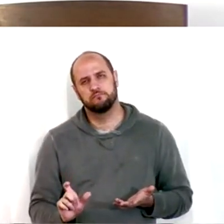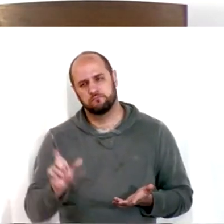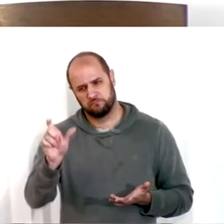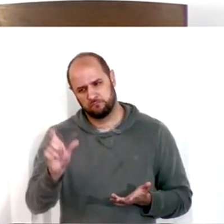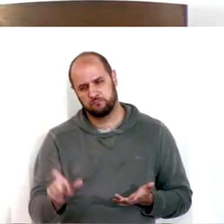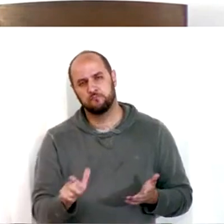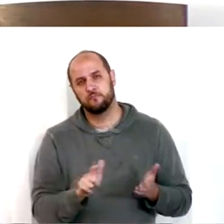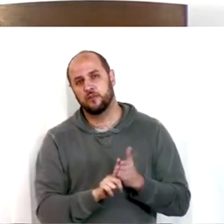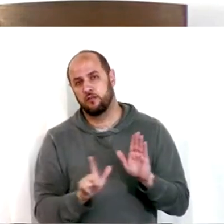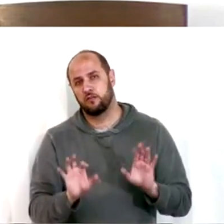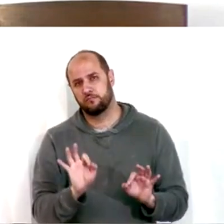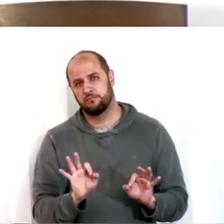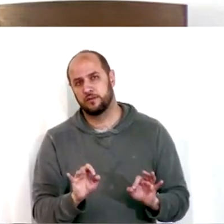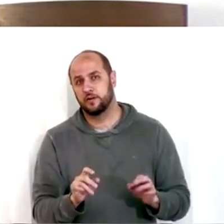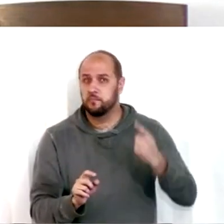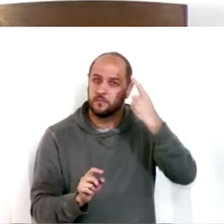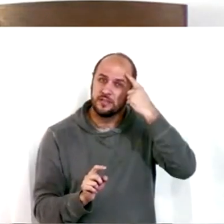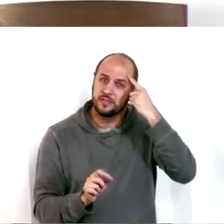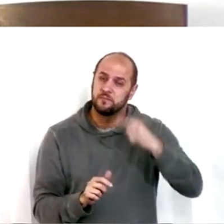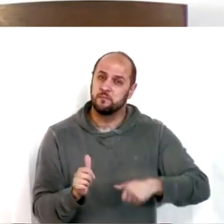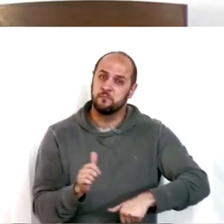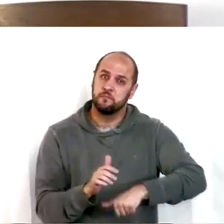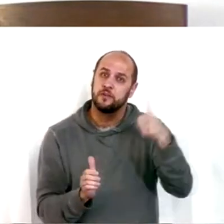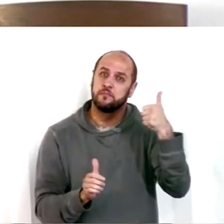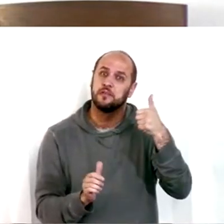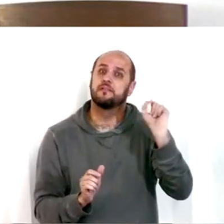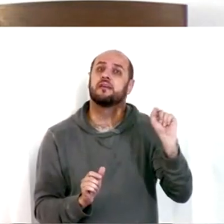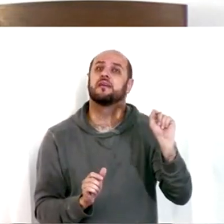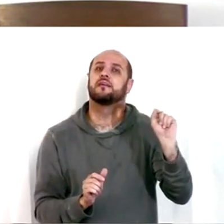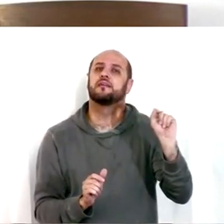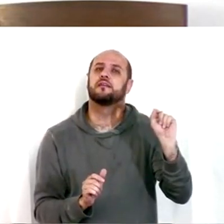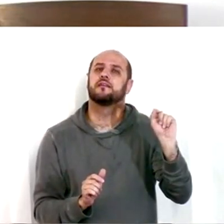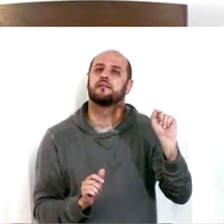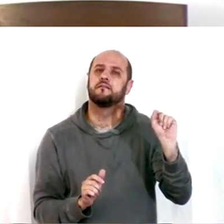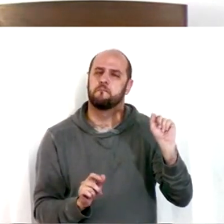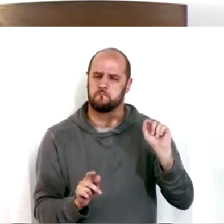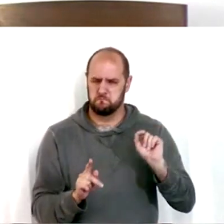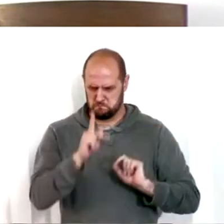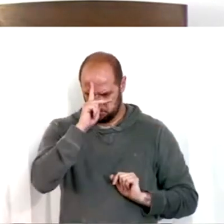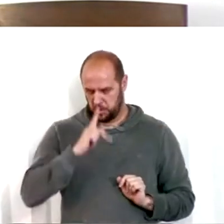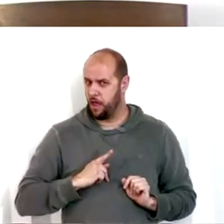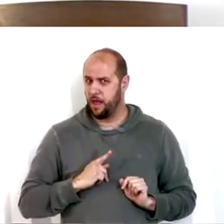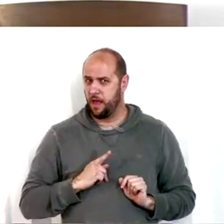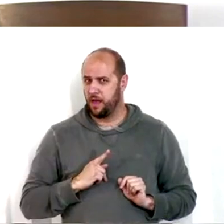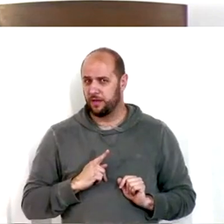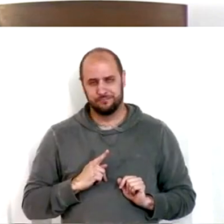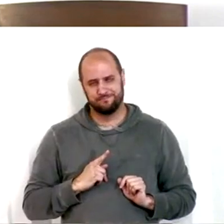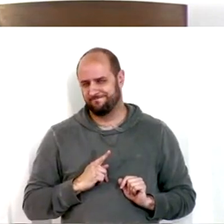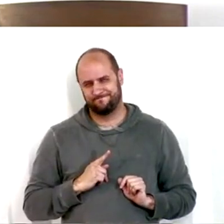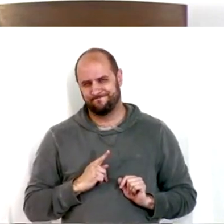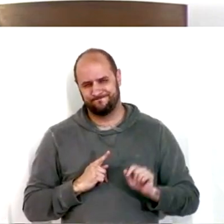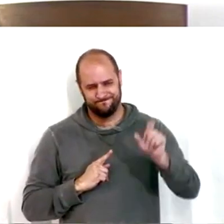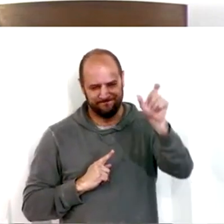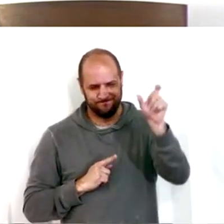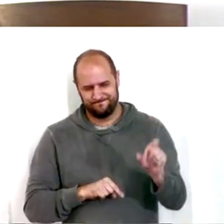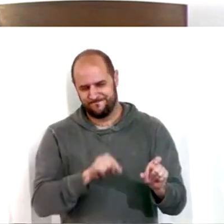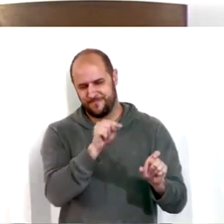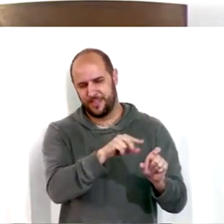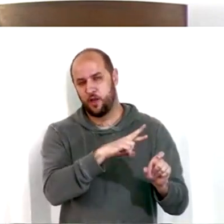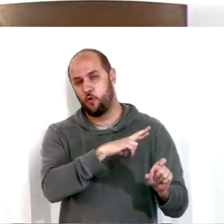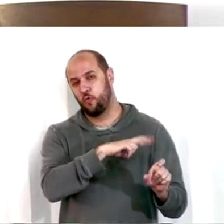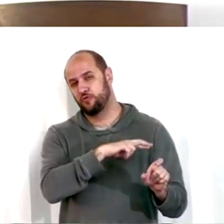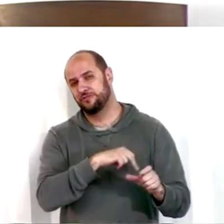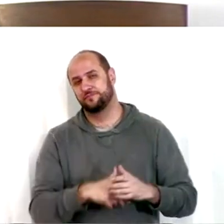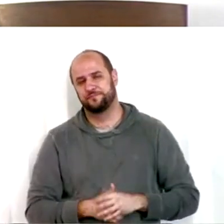está pensando em quem em primeiro lugar? Nele? Não. Ele está pensando em Ruth. Em